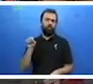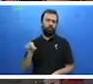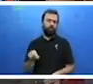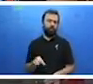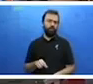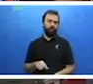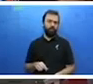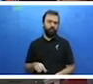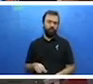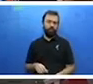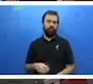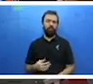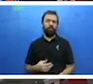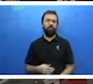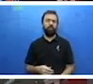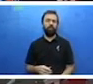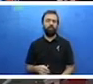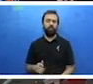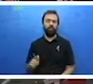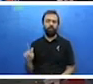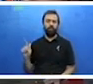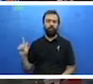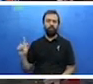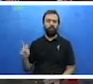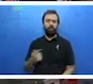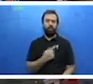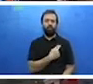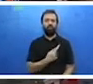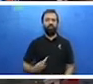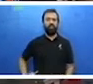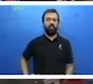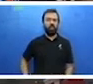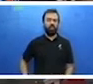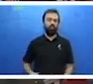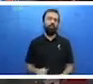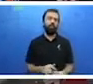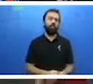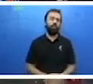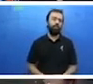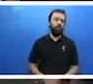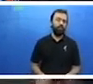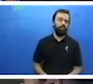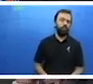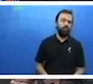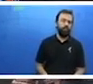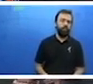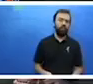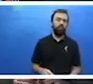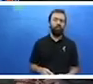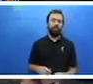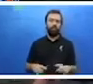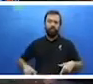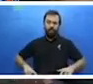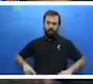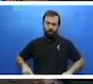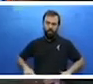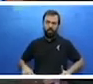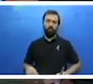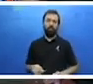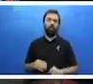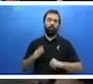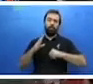Lembra que o governador de cada estado é responsável para gerar melhorias para o estado,